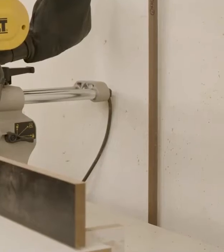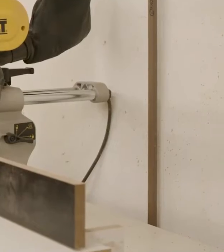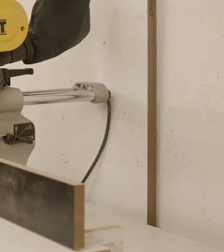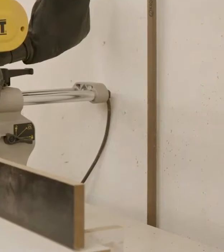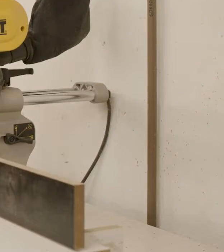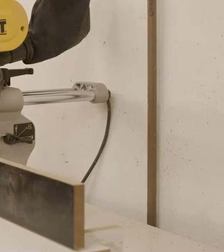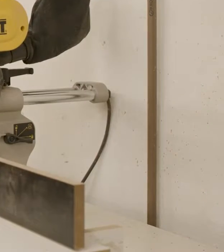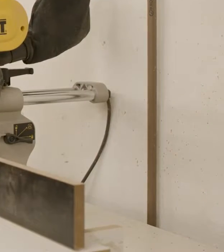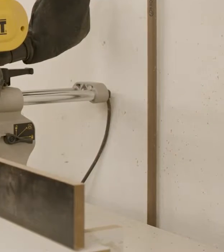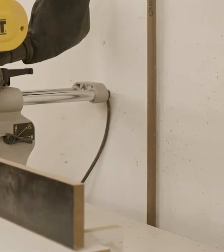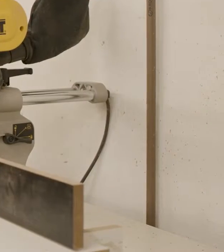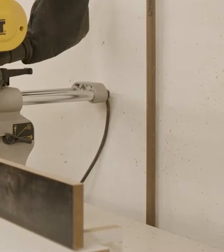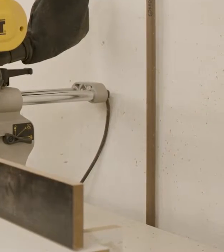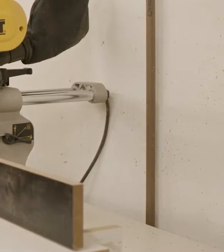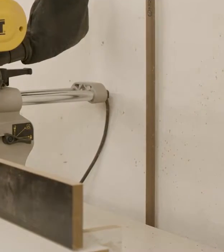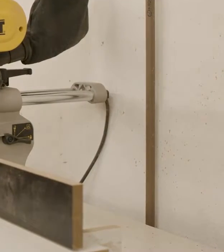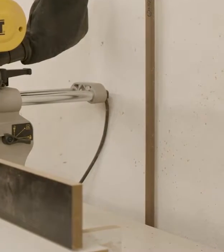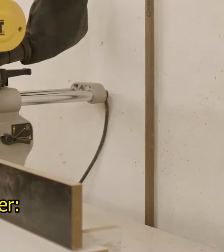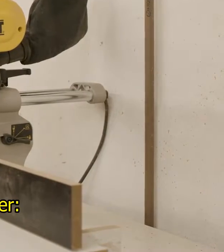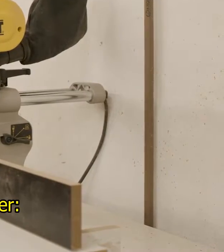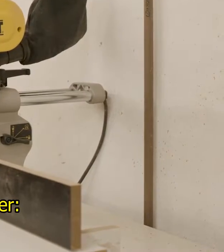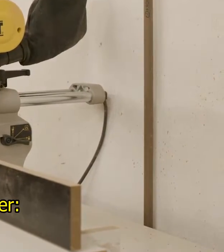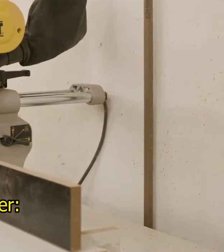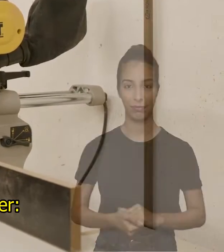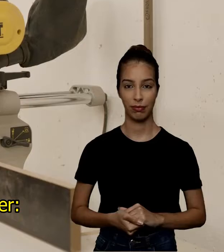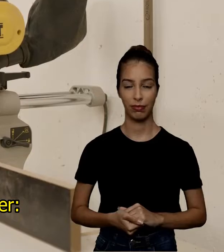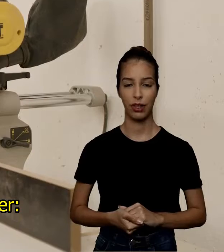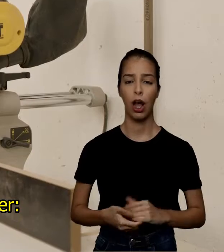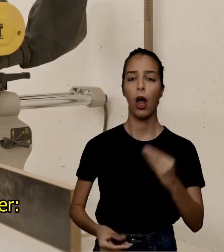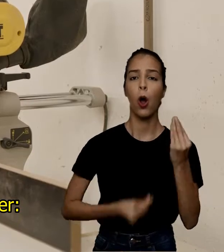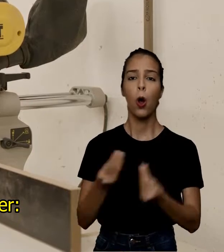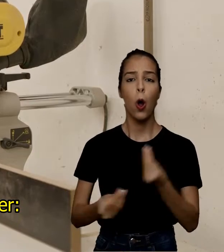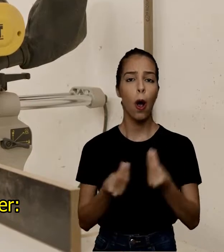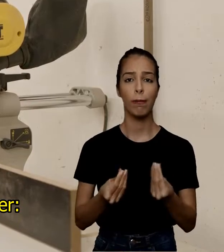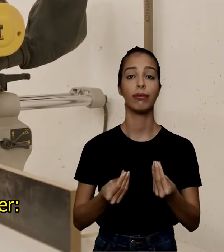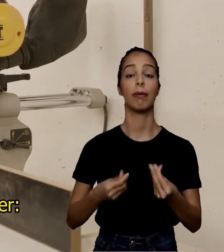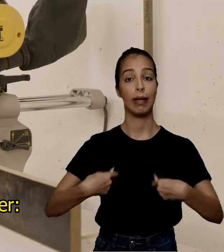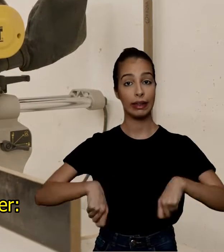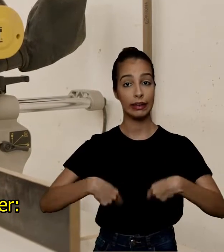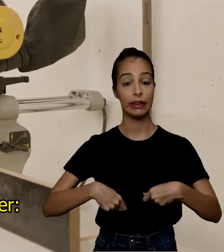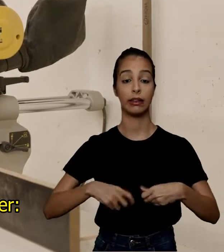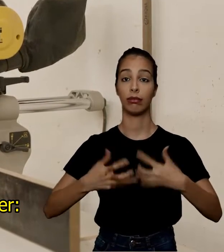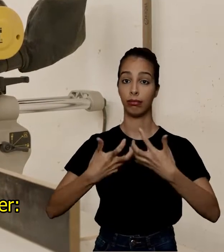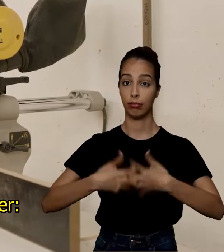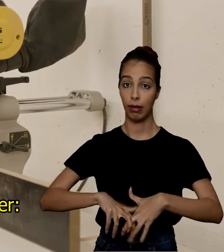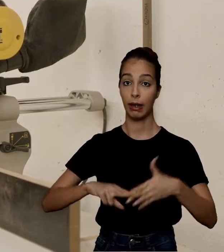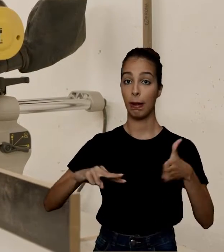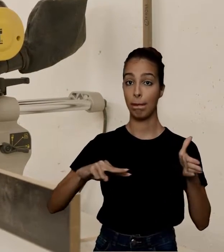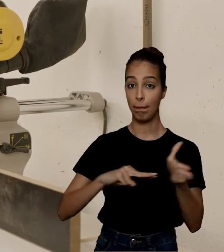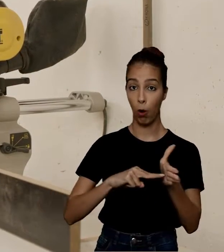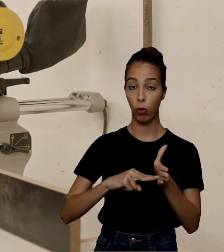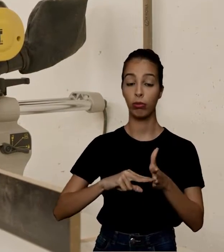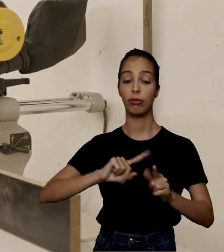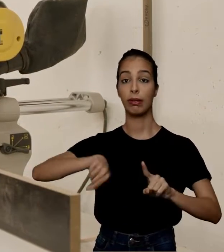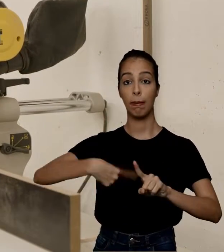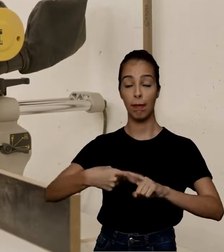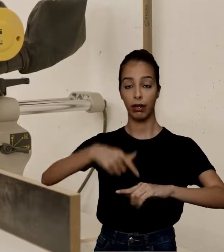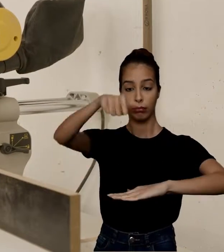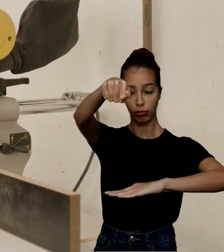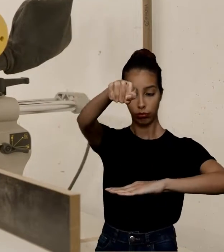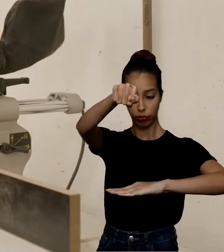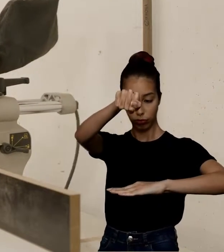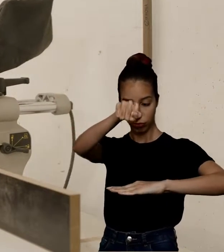Com o batente feito, cortado, o processo de corte sempre vai ser ligar a máquina, ela aqui em